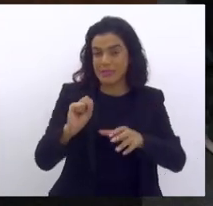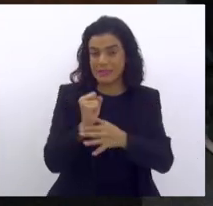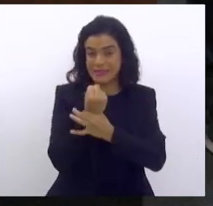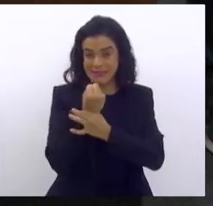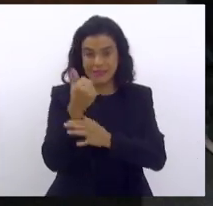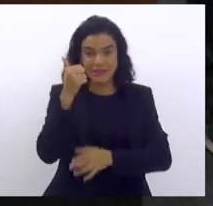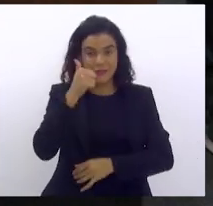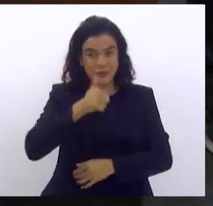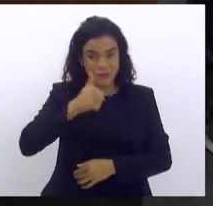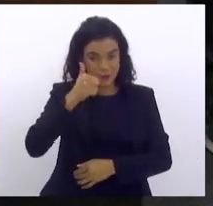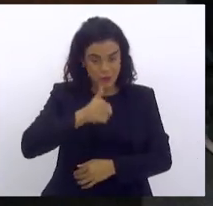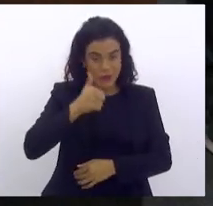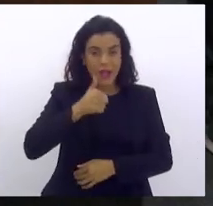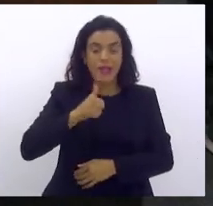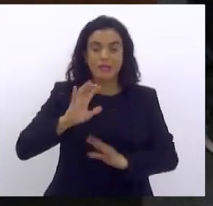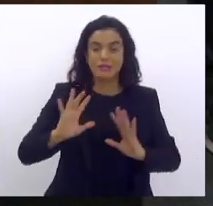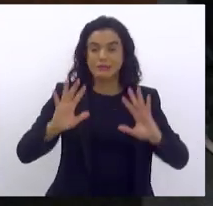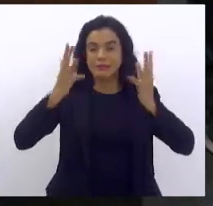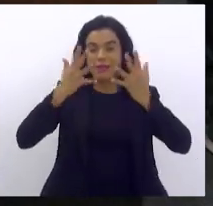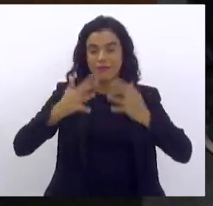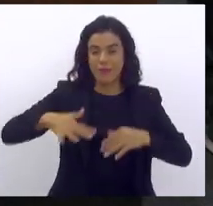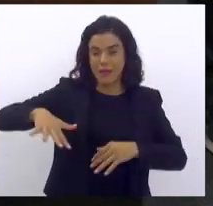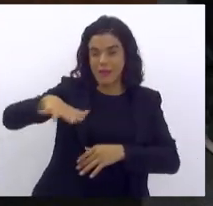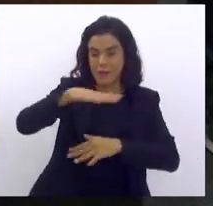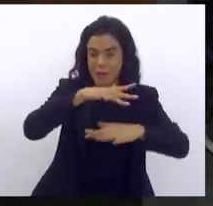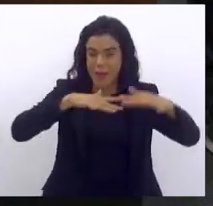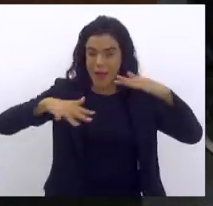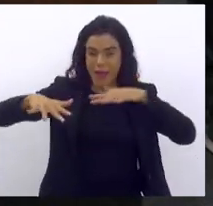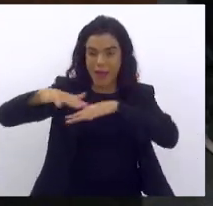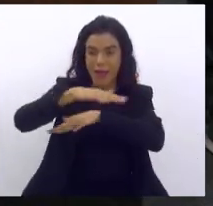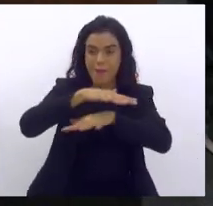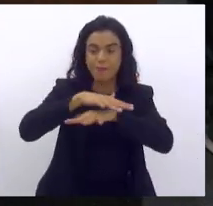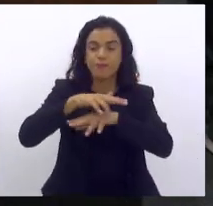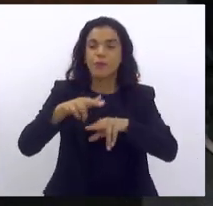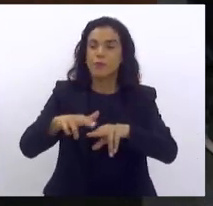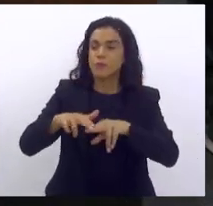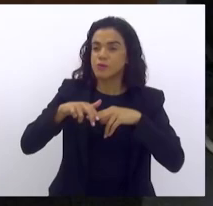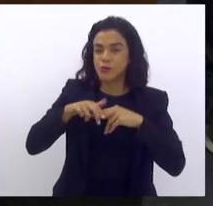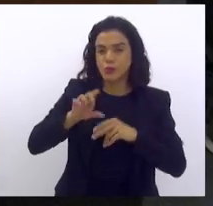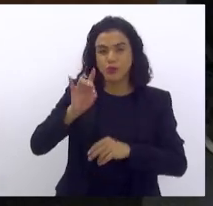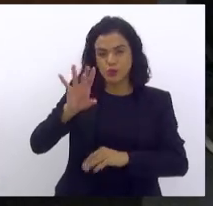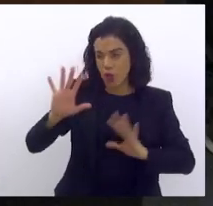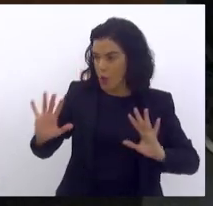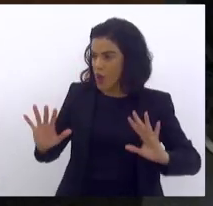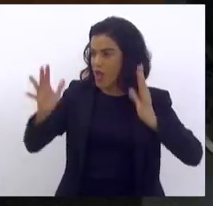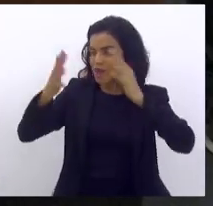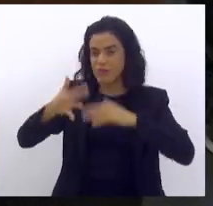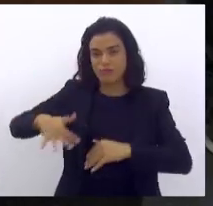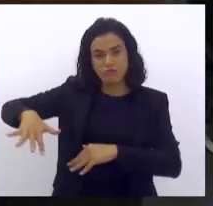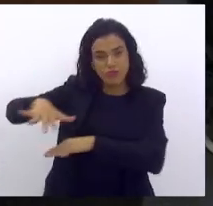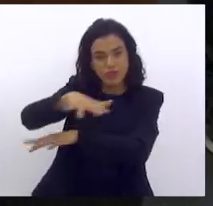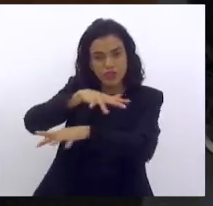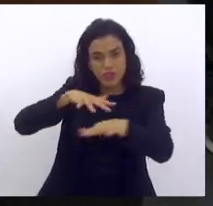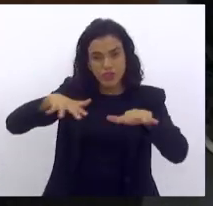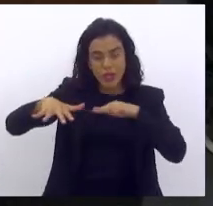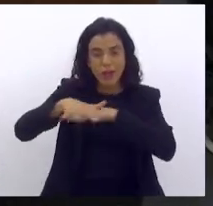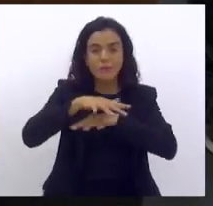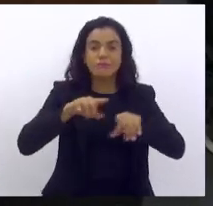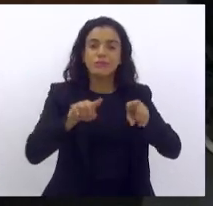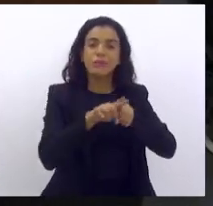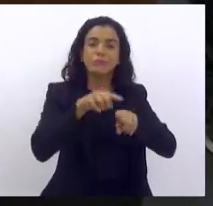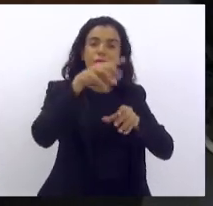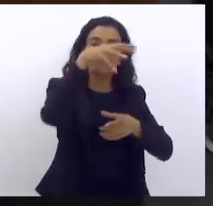segurança dessas mulheres em eventos. Então, nesse sentido, não só os eventos em geral, mas também dentro